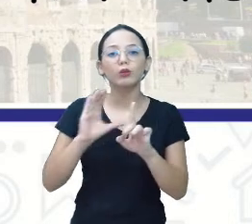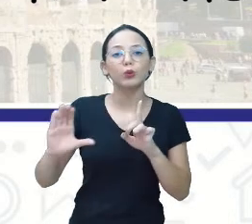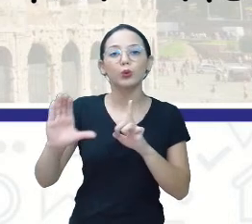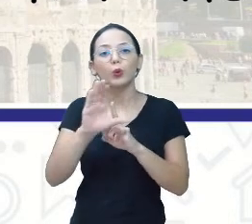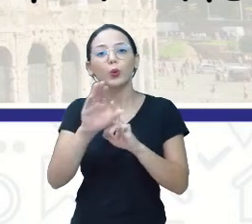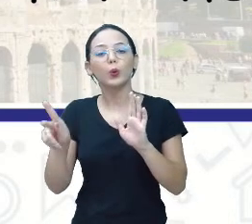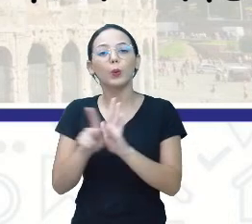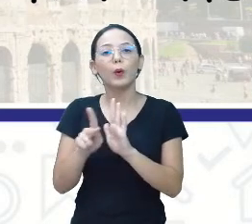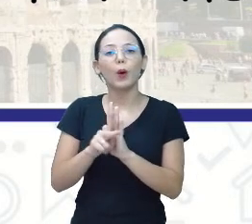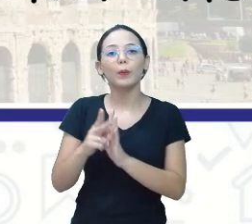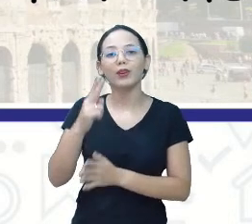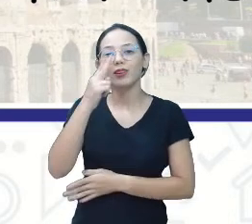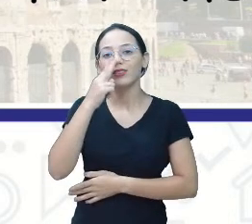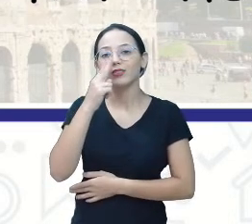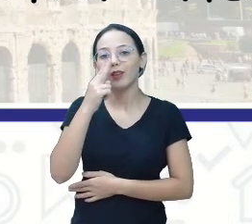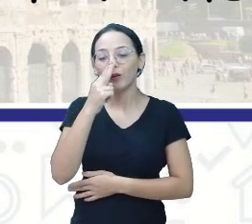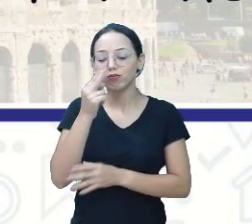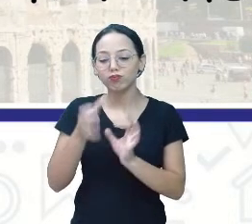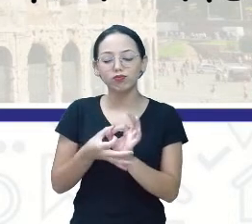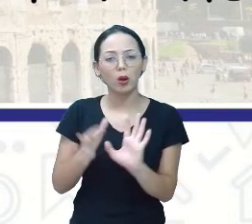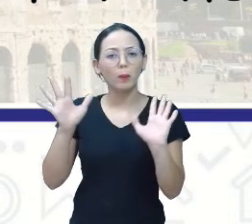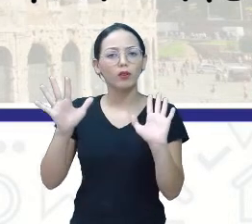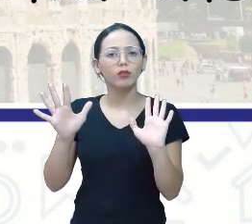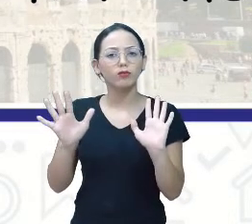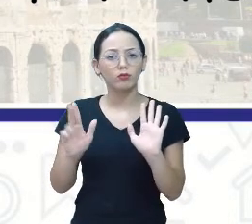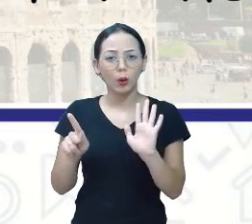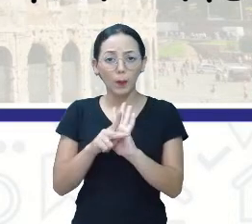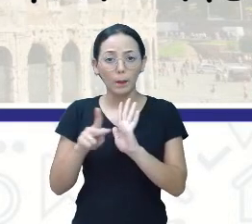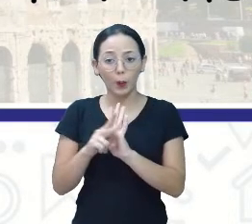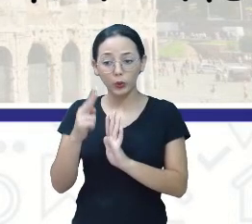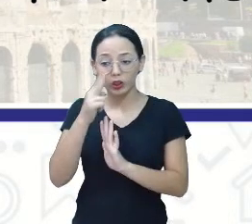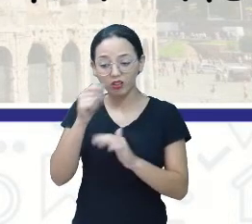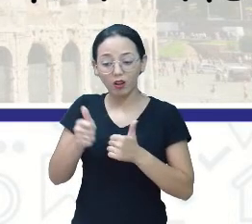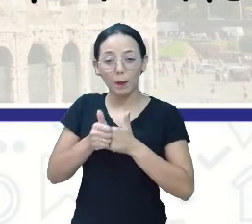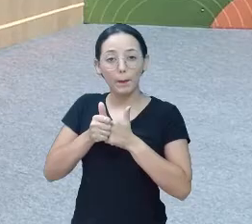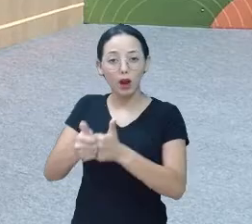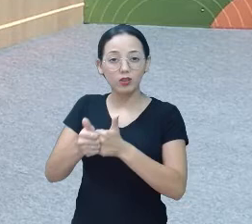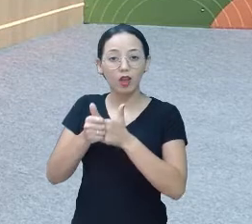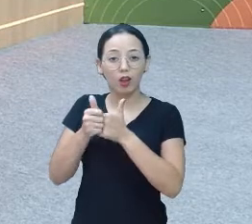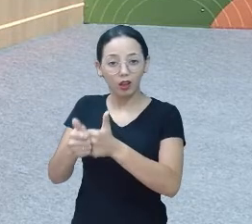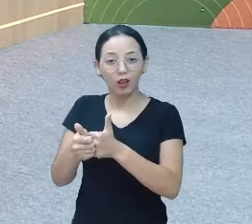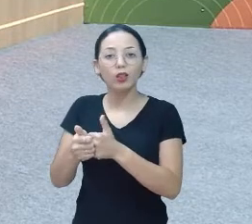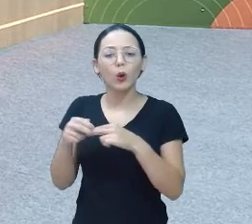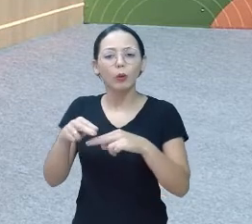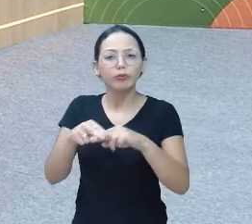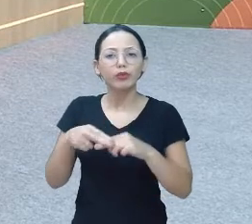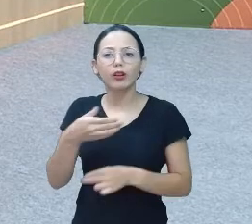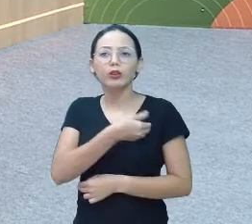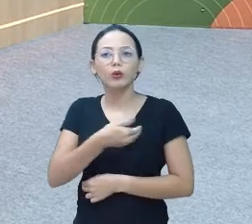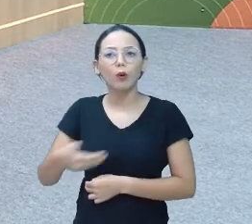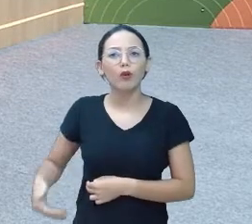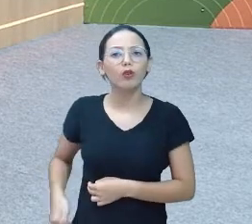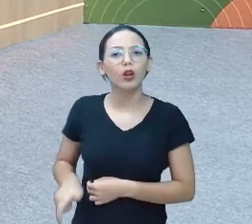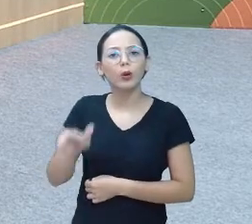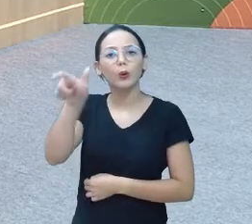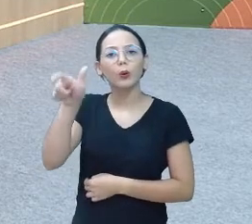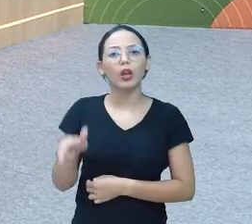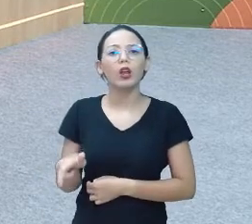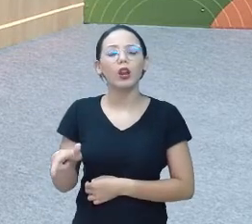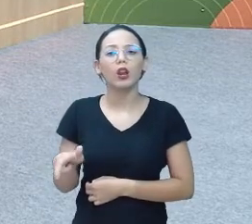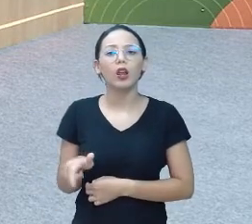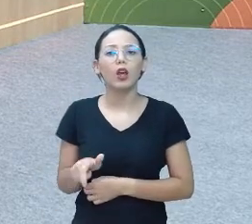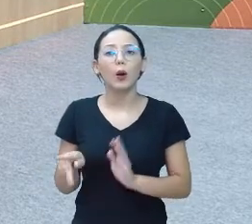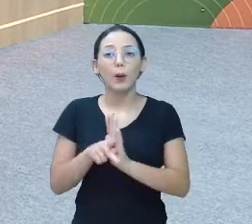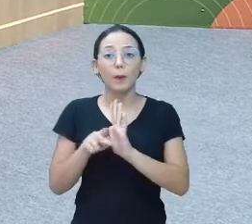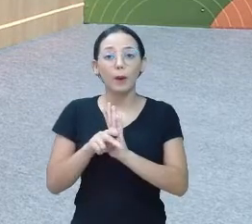aos cristãos. Então, os cristãos que eram perseguidos, a partir do governo de Constantino, com